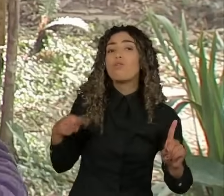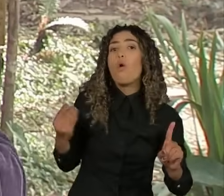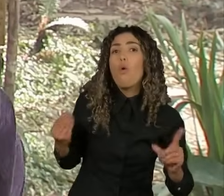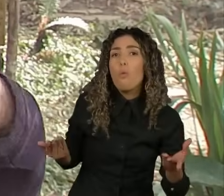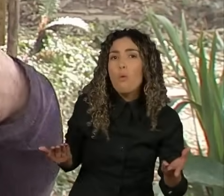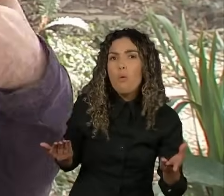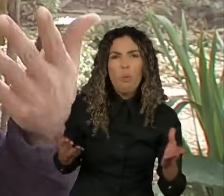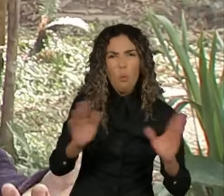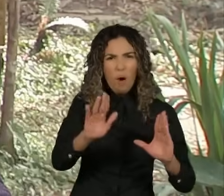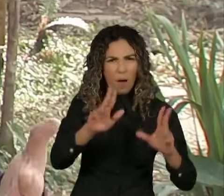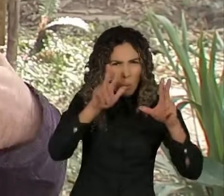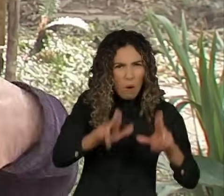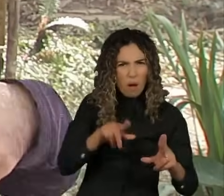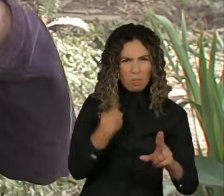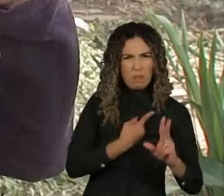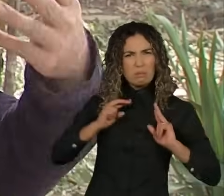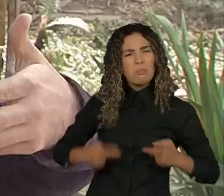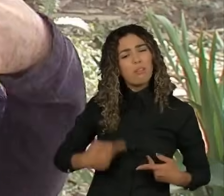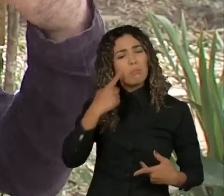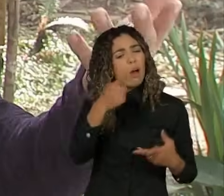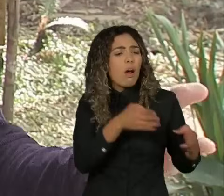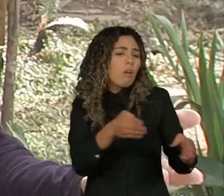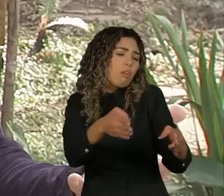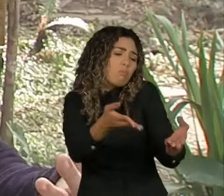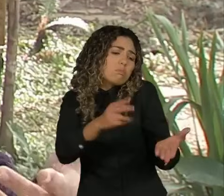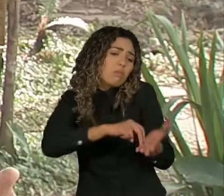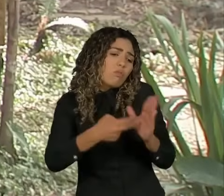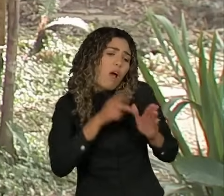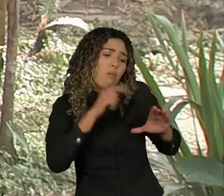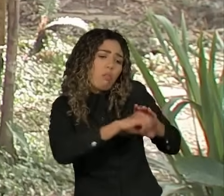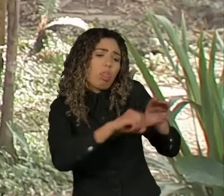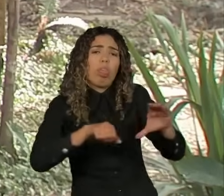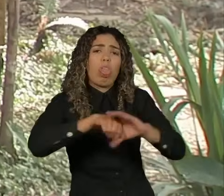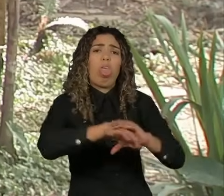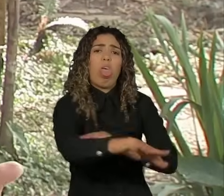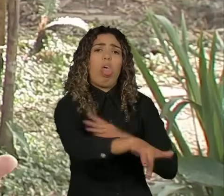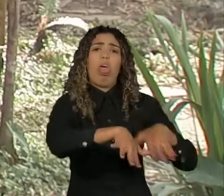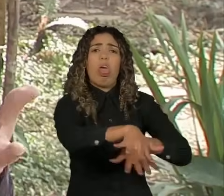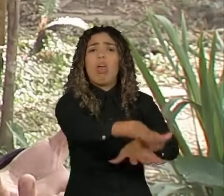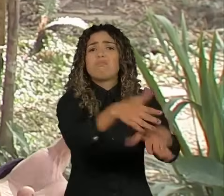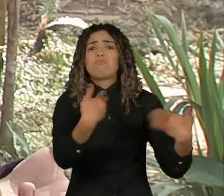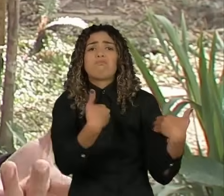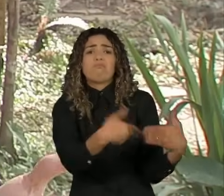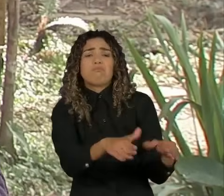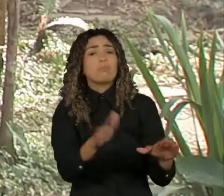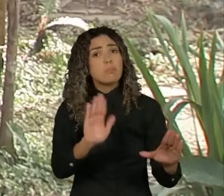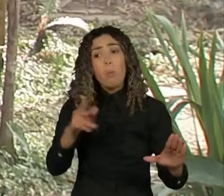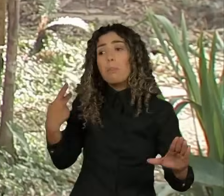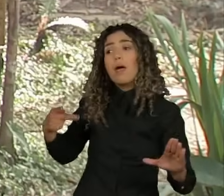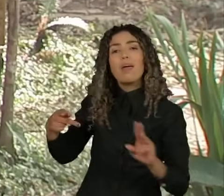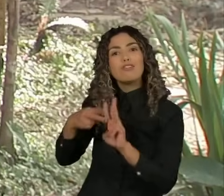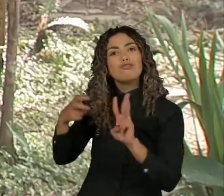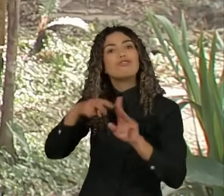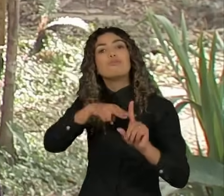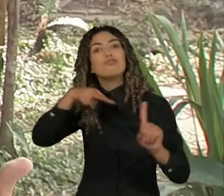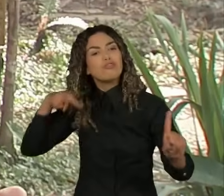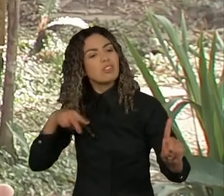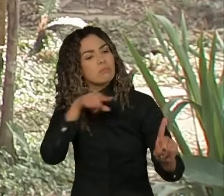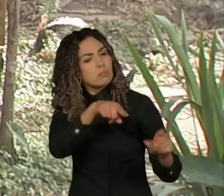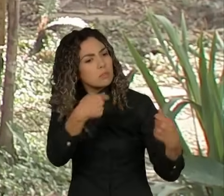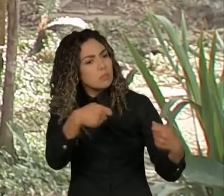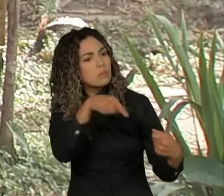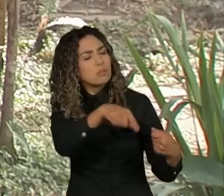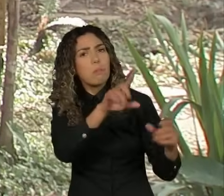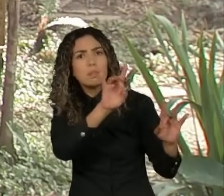né, que está aí muito antes de nós, muito antes dos nossos antepassados. Então é algo sagrado, né? A água é sagrada em muitas